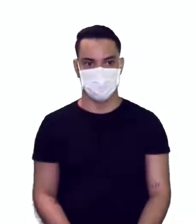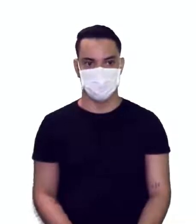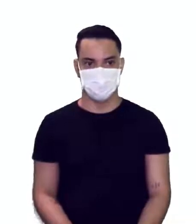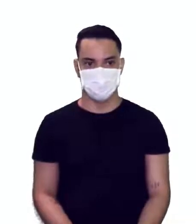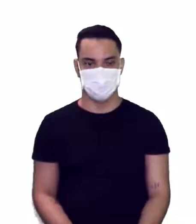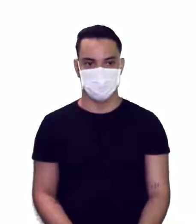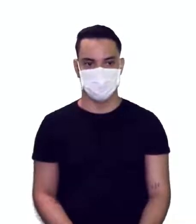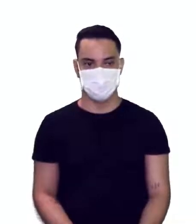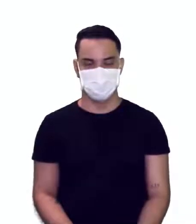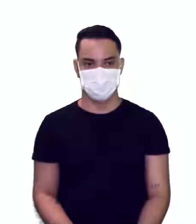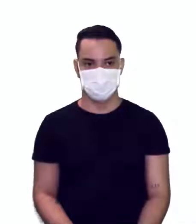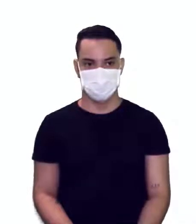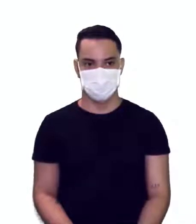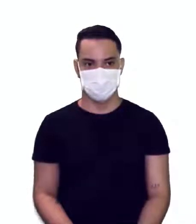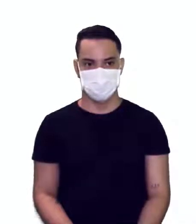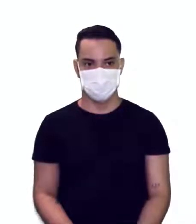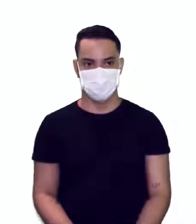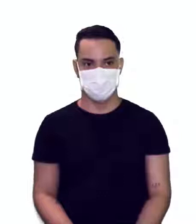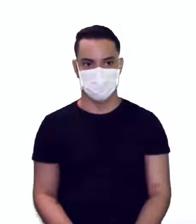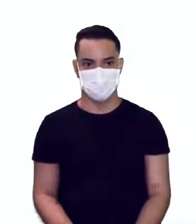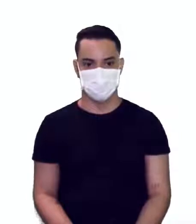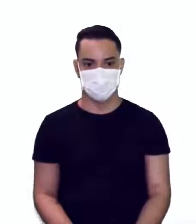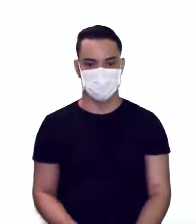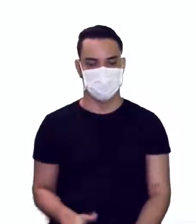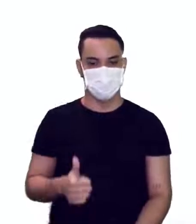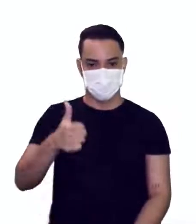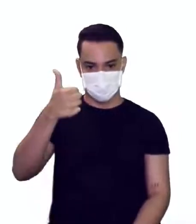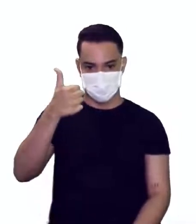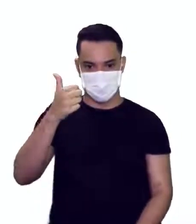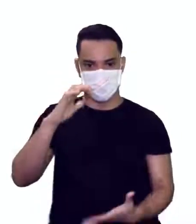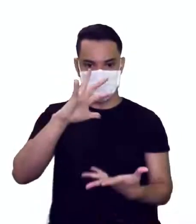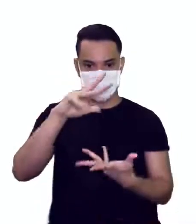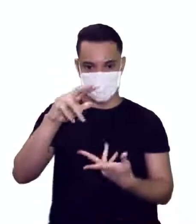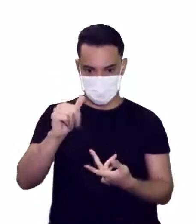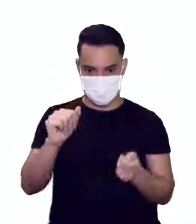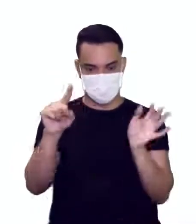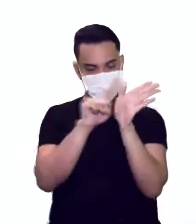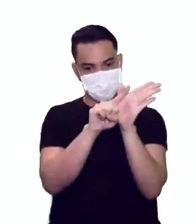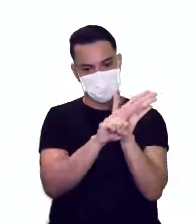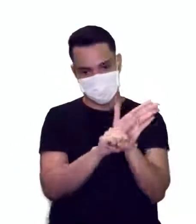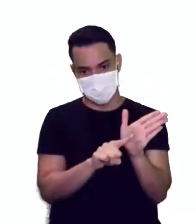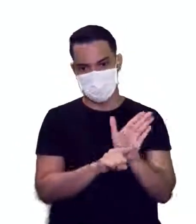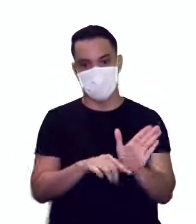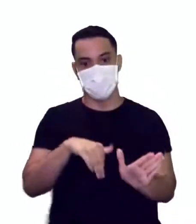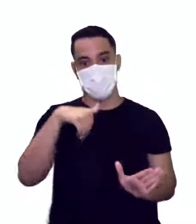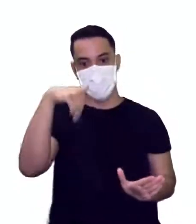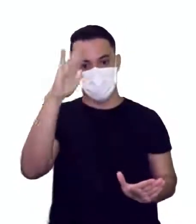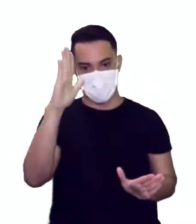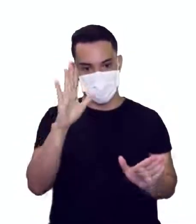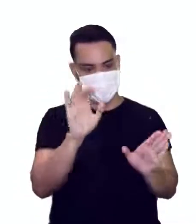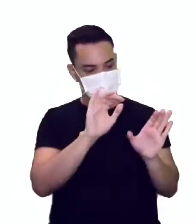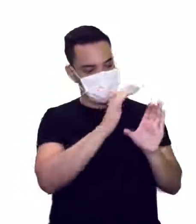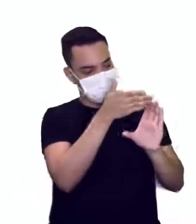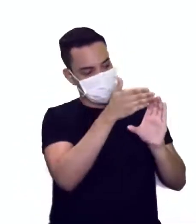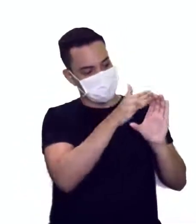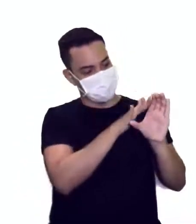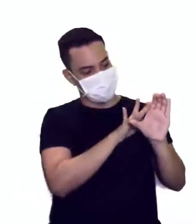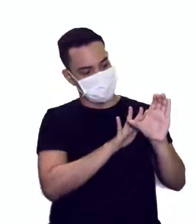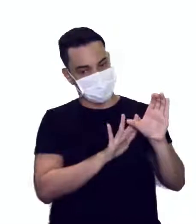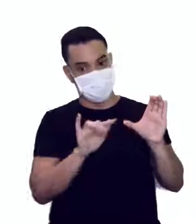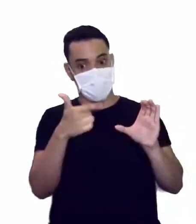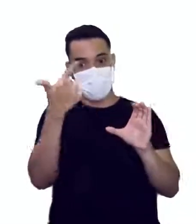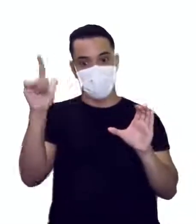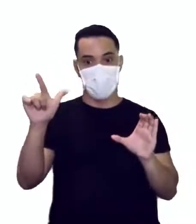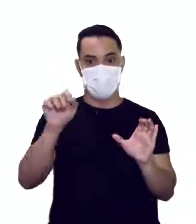que essa primeira esfera fica com as cargas negativas mais localizadas nesse cantinho, essa outra